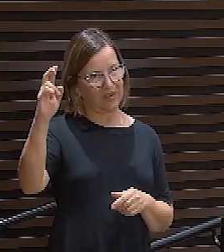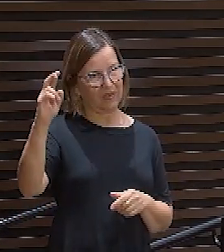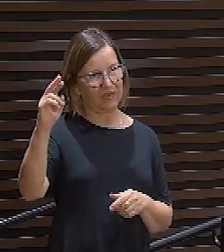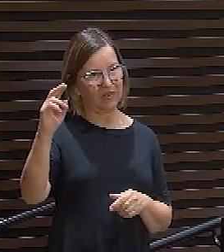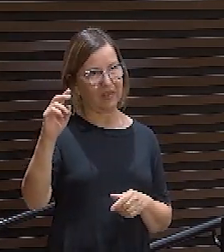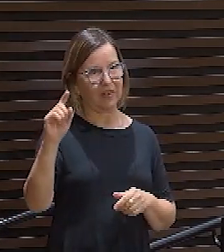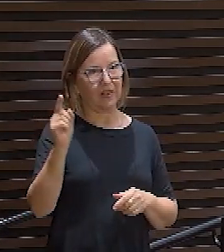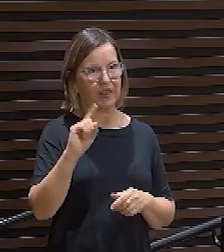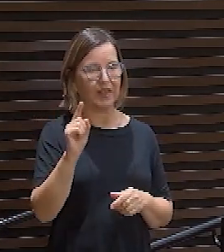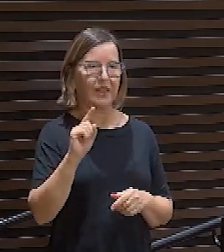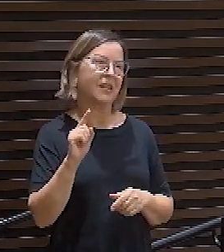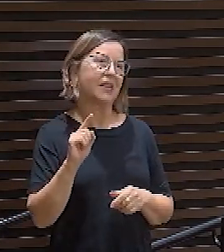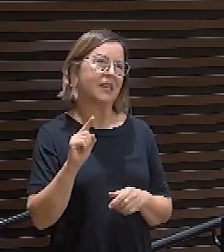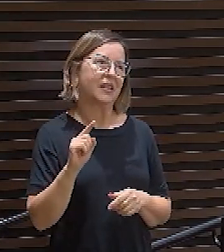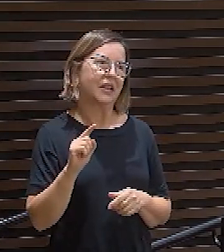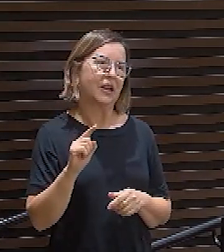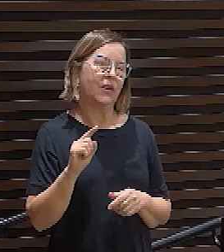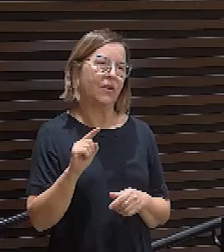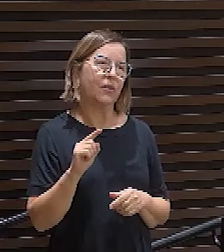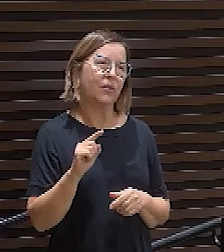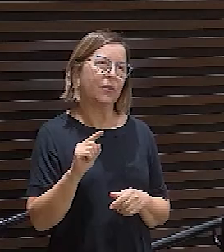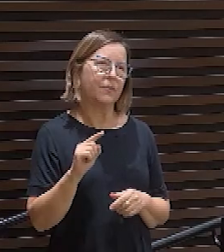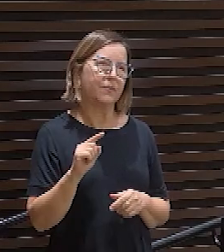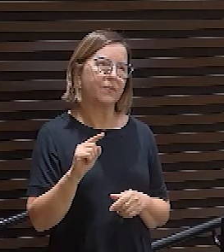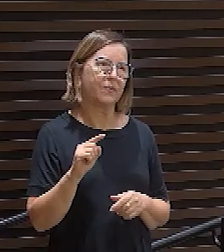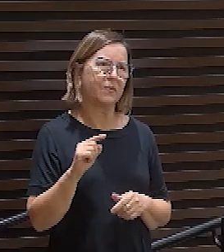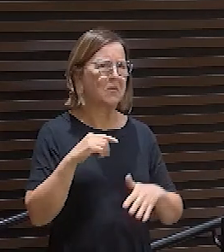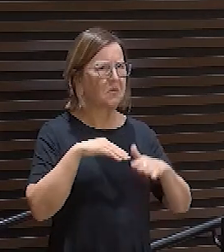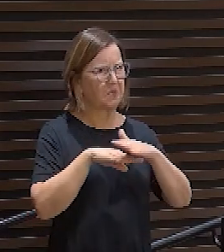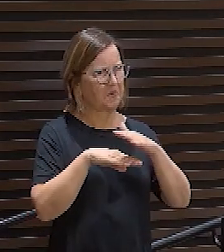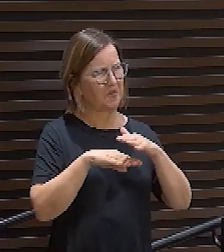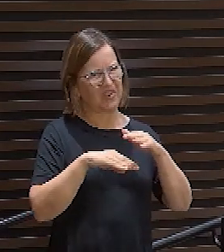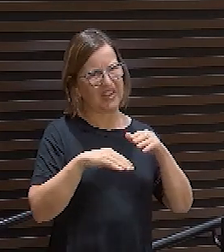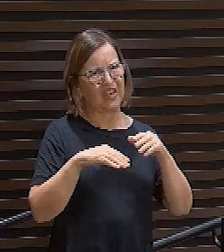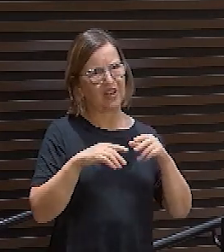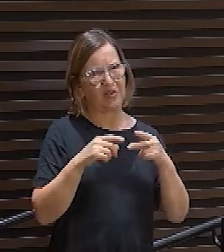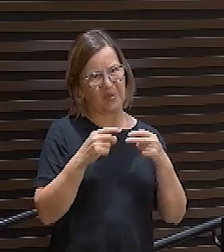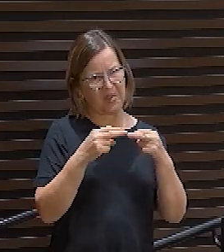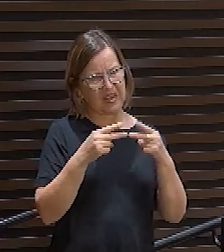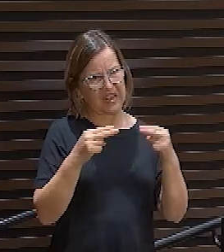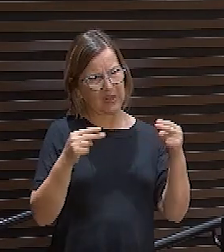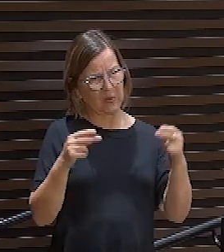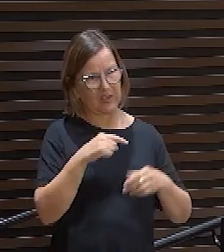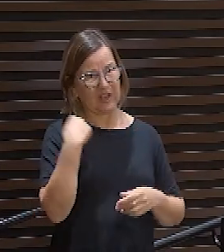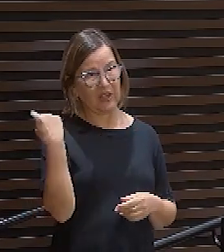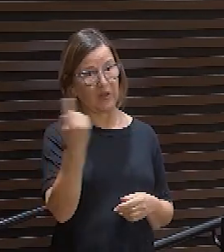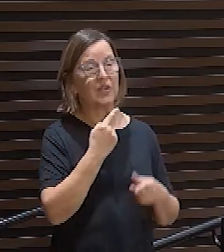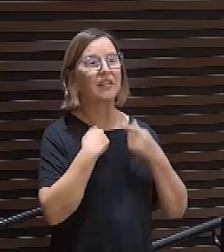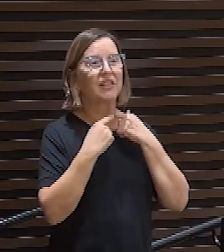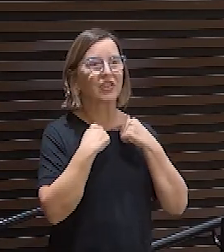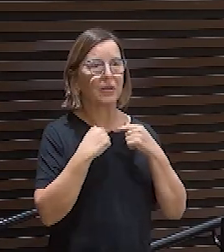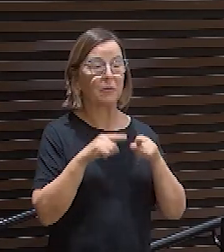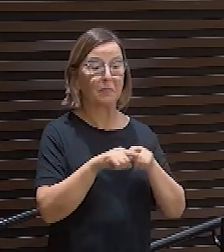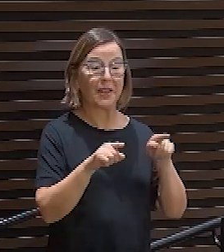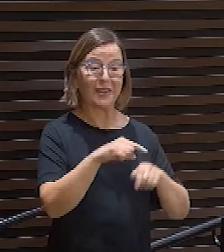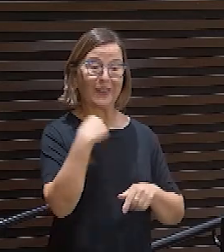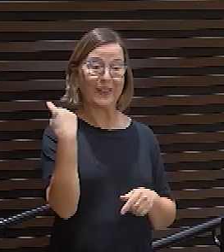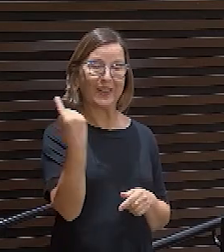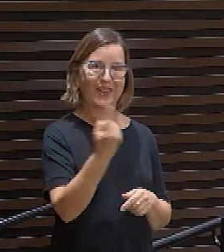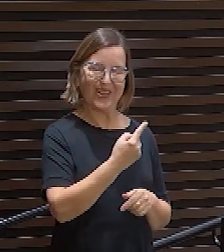desejamos dEle e queremos que Ele faça por nós. Não, é o oposto. Nós somos os